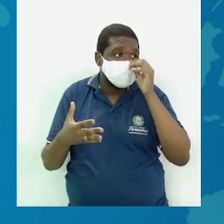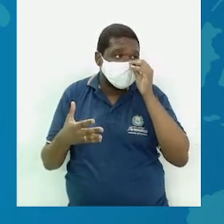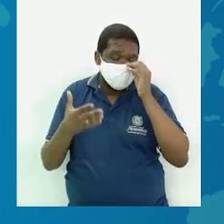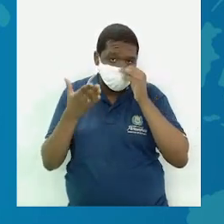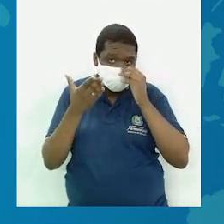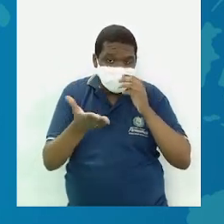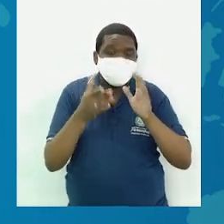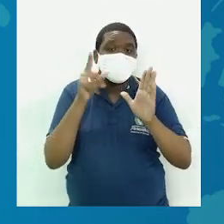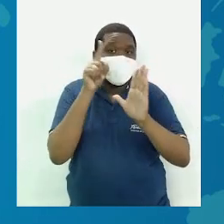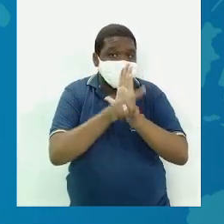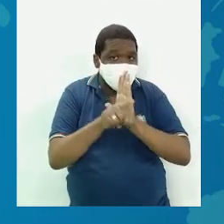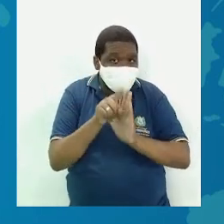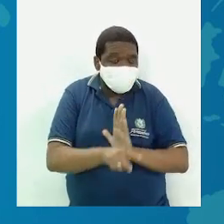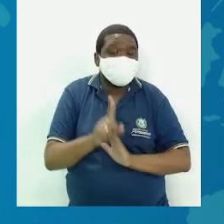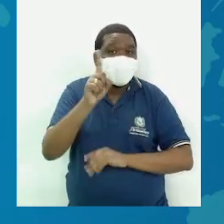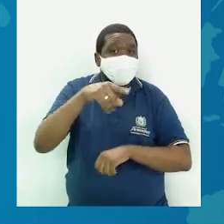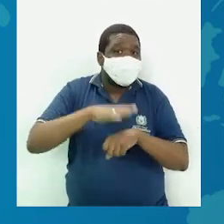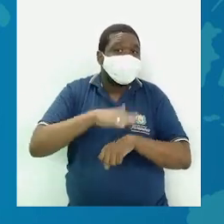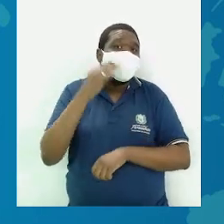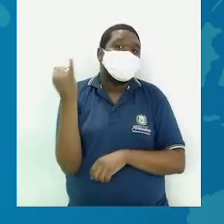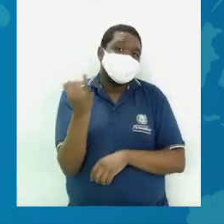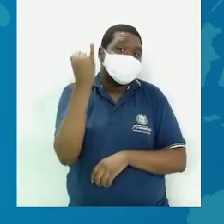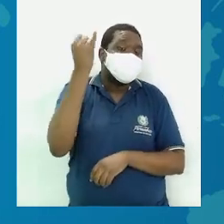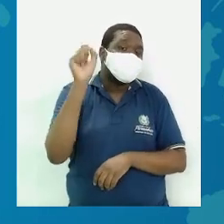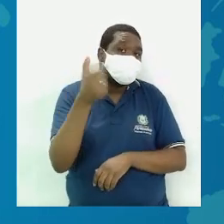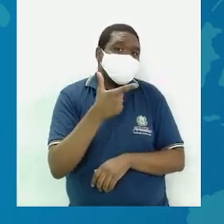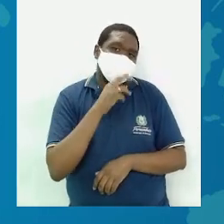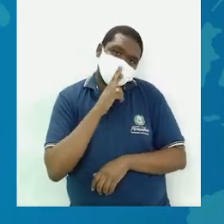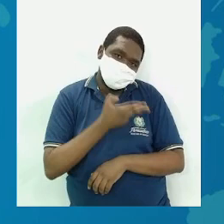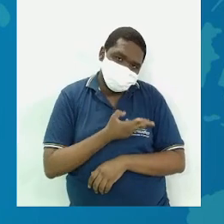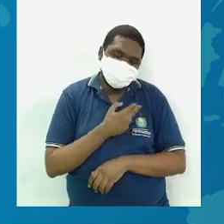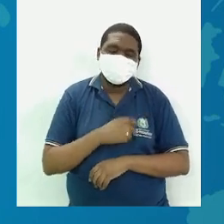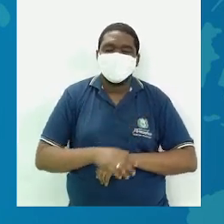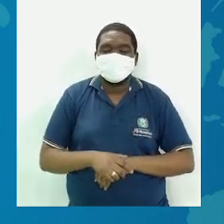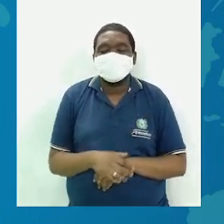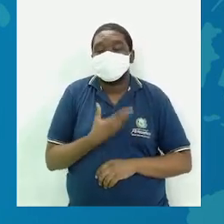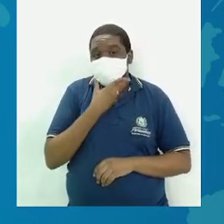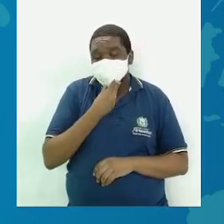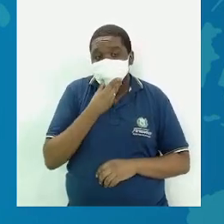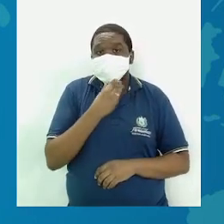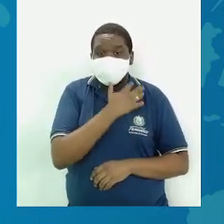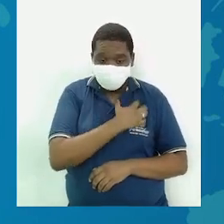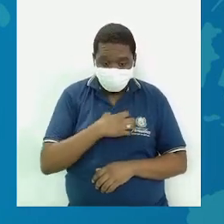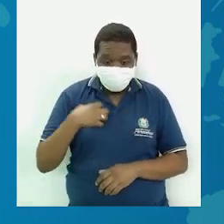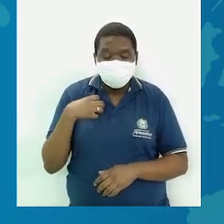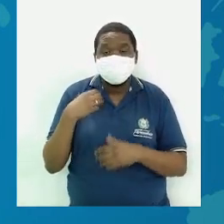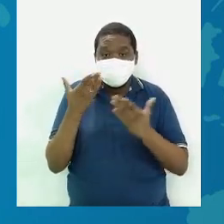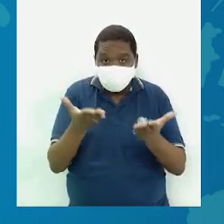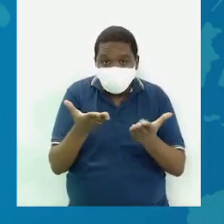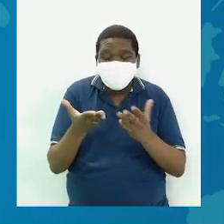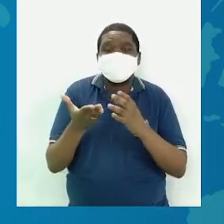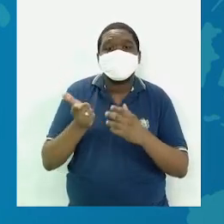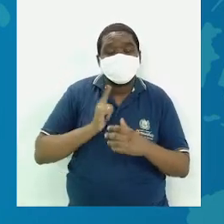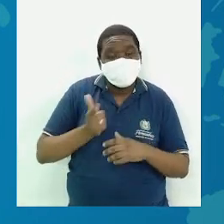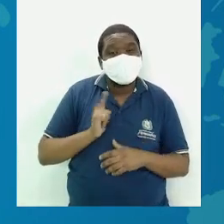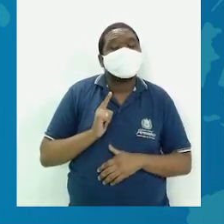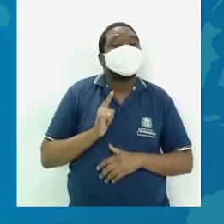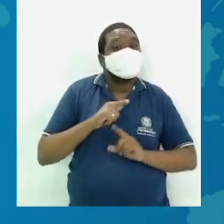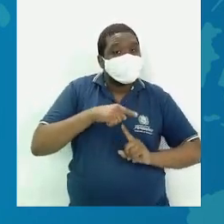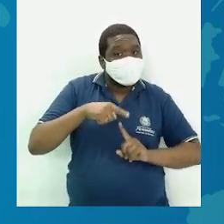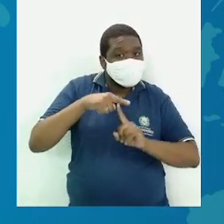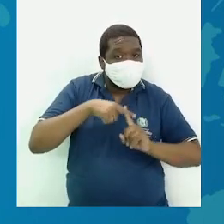perguntas, são mais importantes do que as respostas. E Sócrates partia desse método, o método das perguntas,